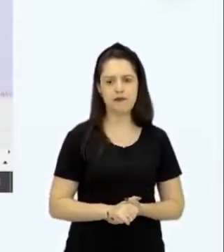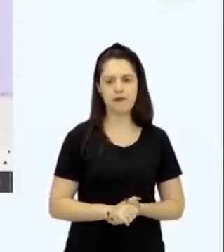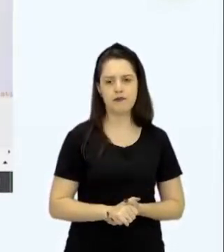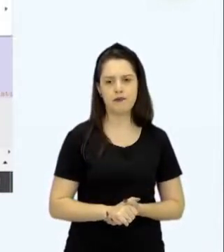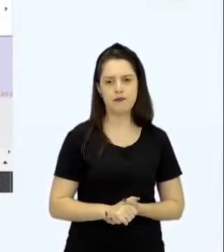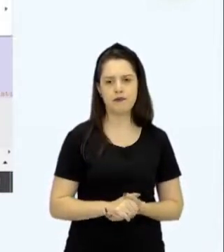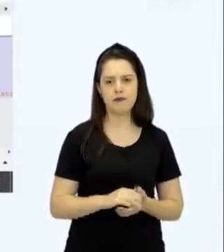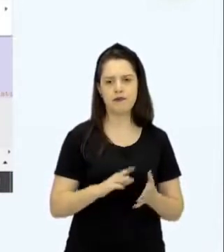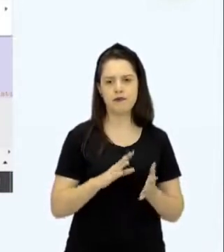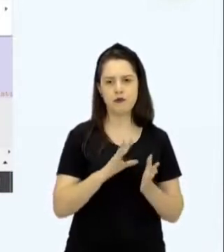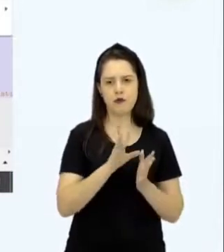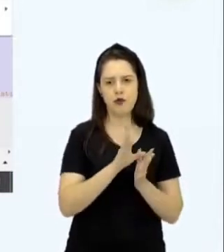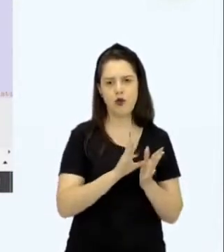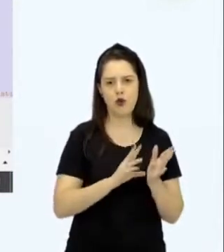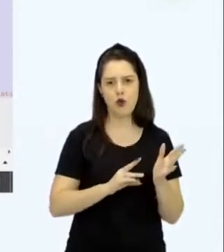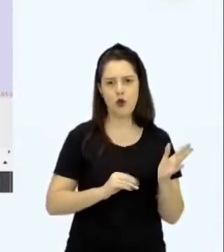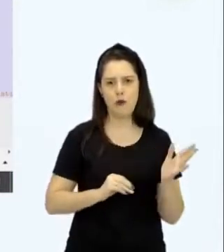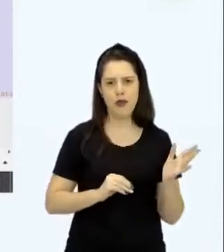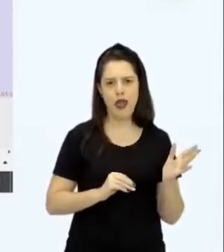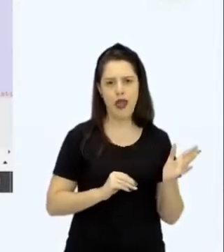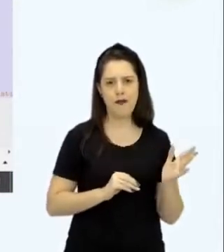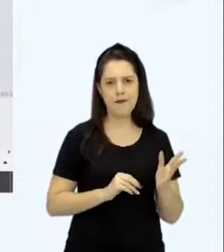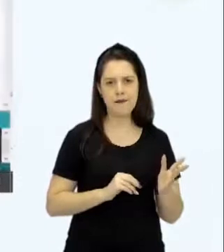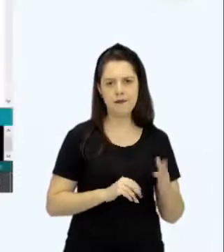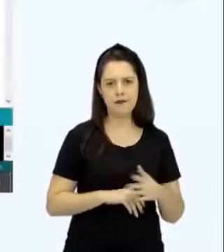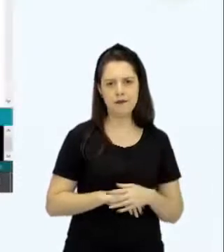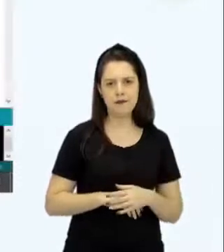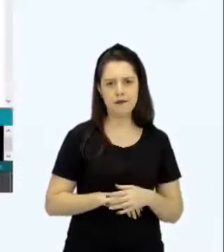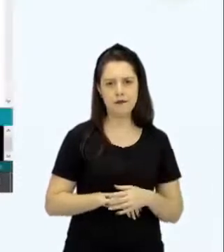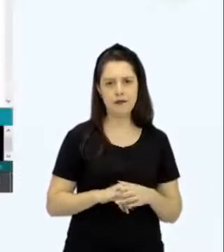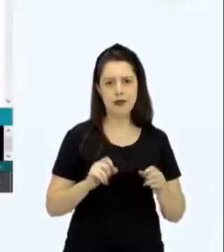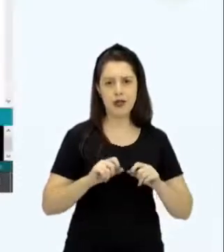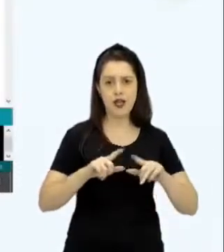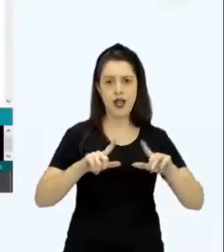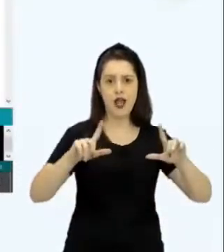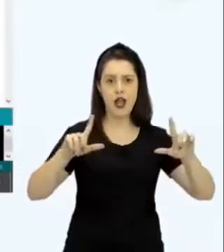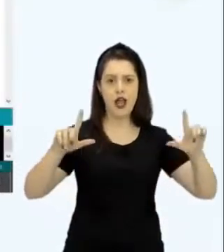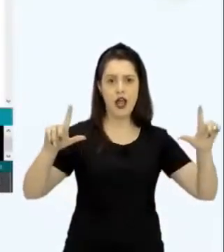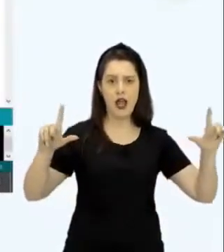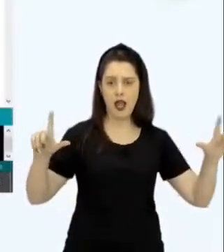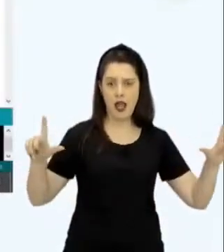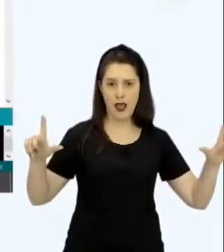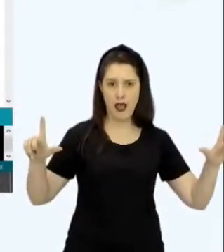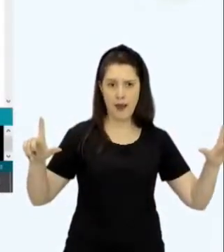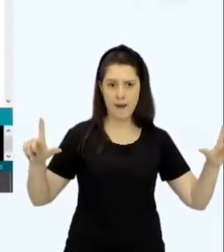A gente vem aqui em copiar, abre o IDE do Arduino,